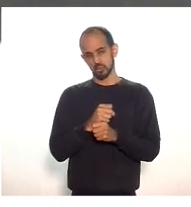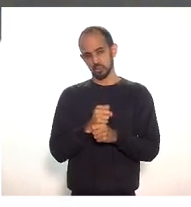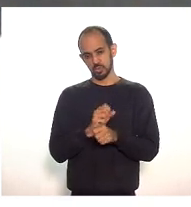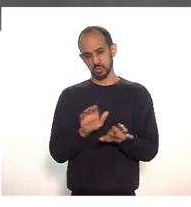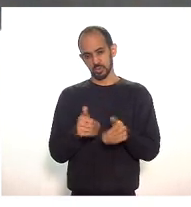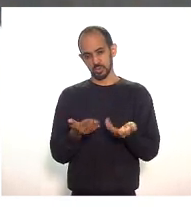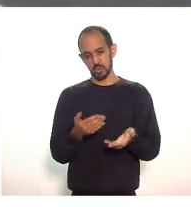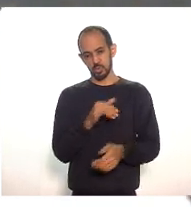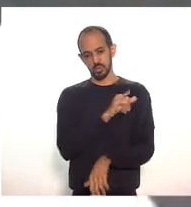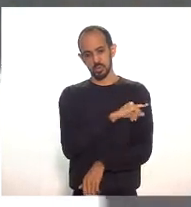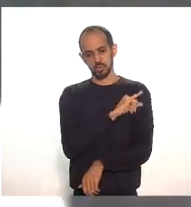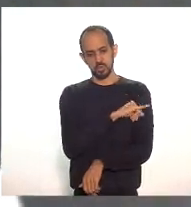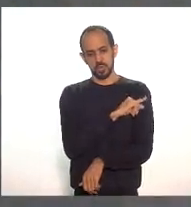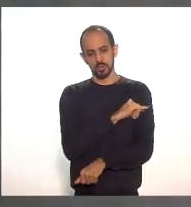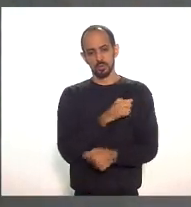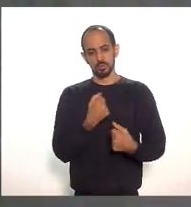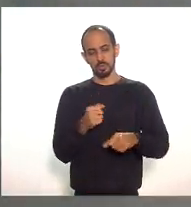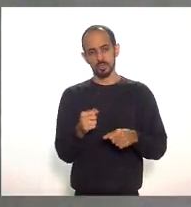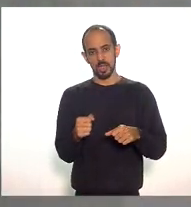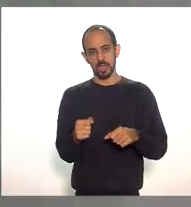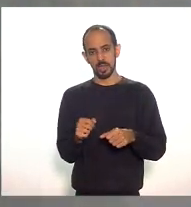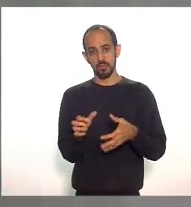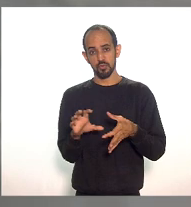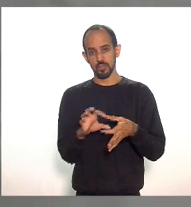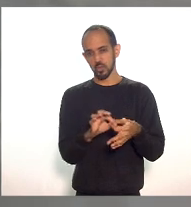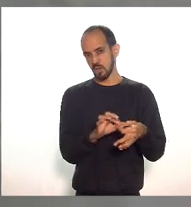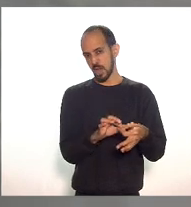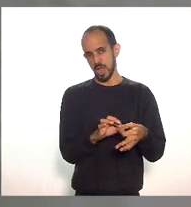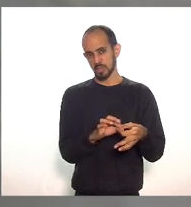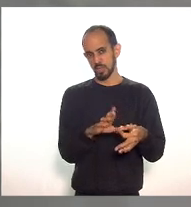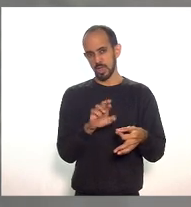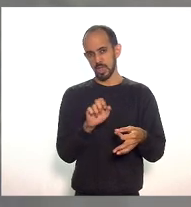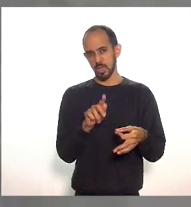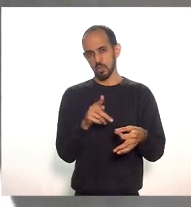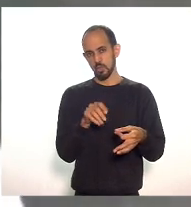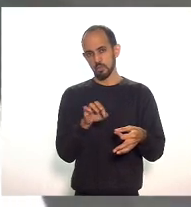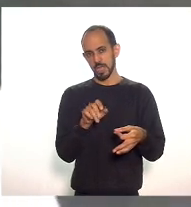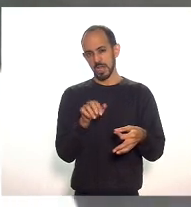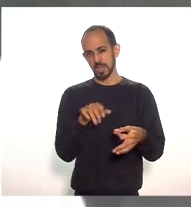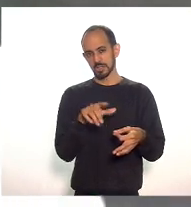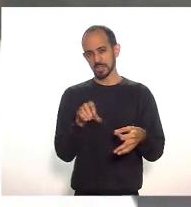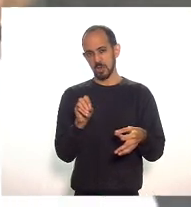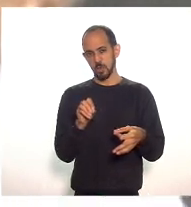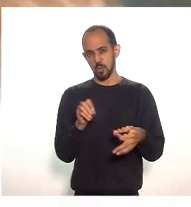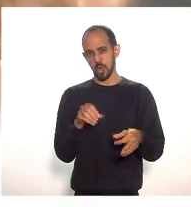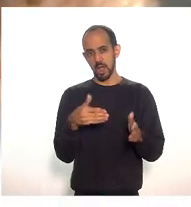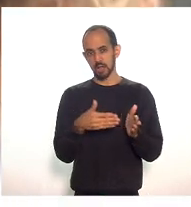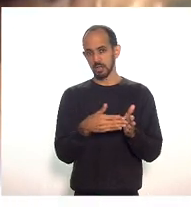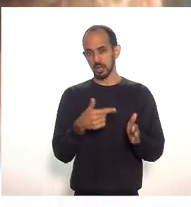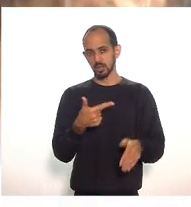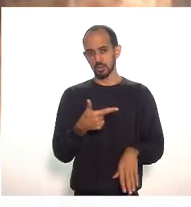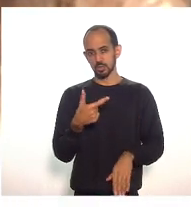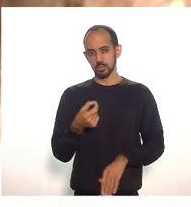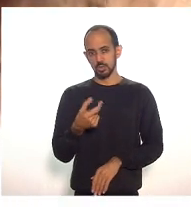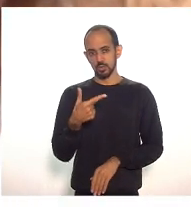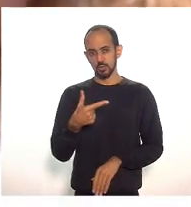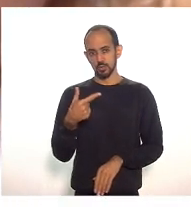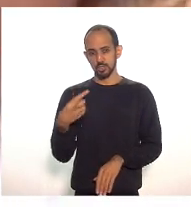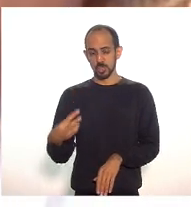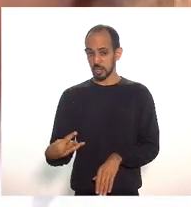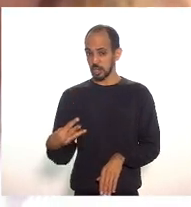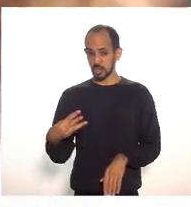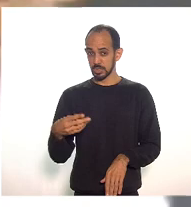deveria estar automaticamente vinculado ao regime de recuperação fiscal até 2023 tem necessidade